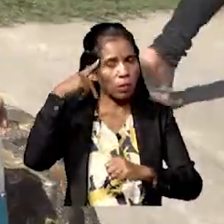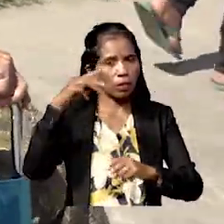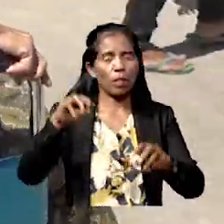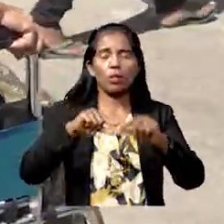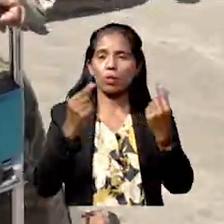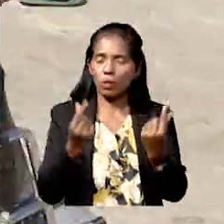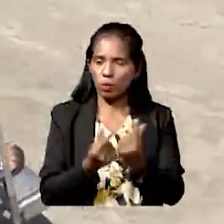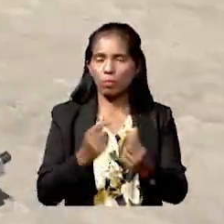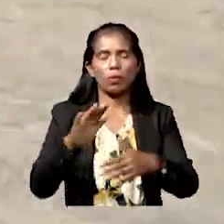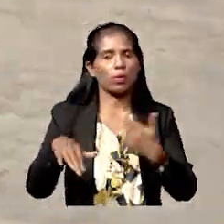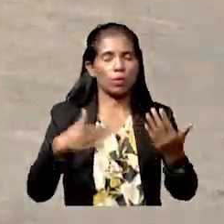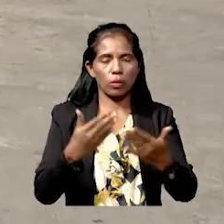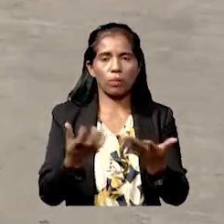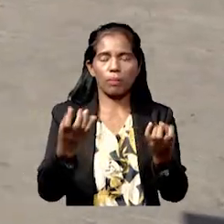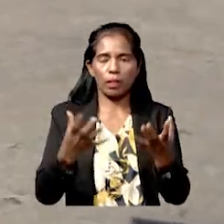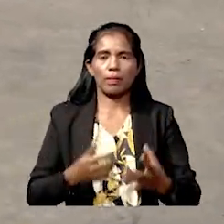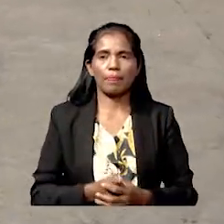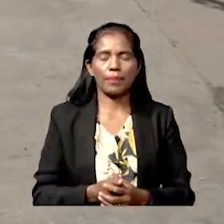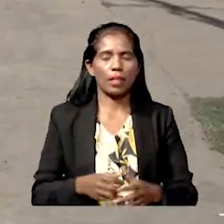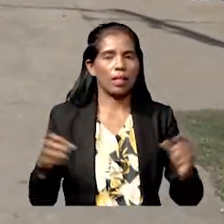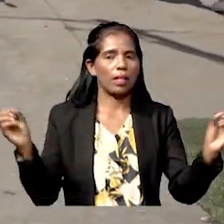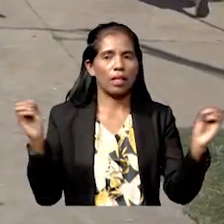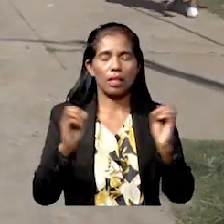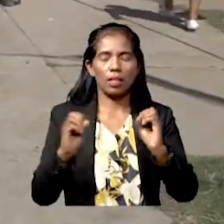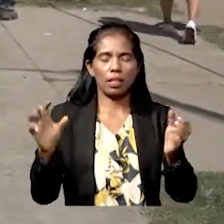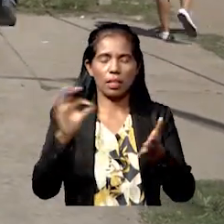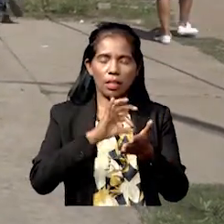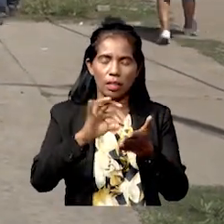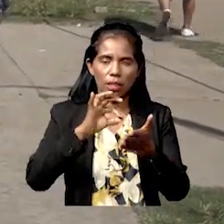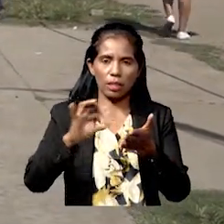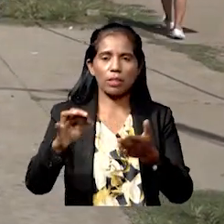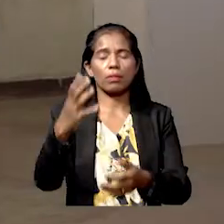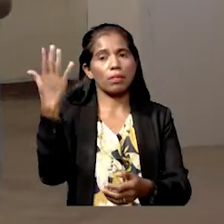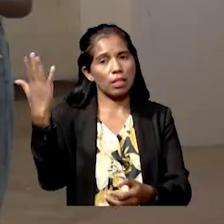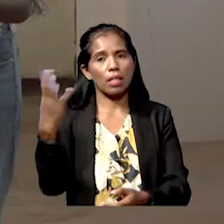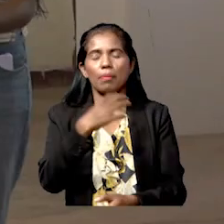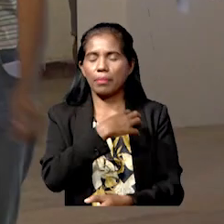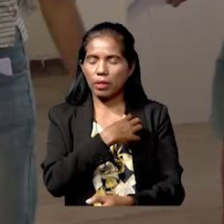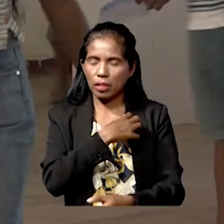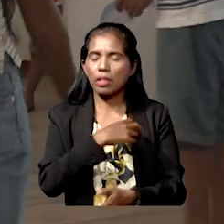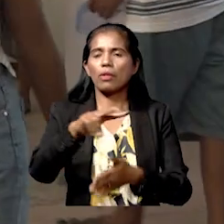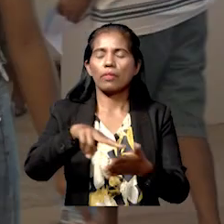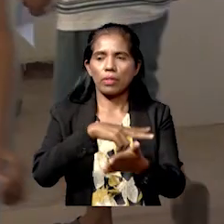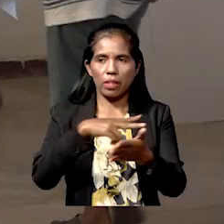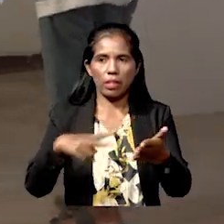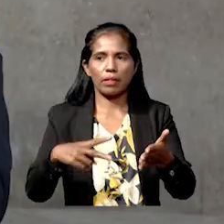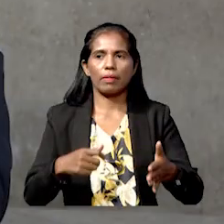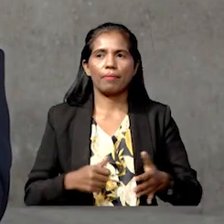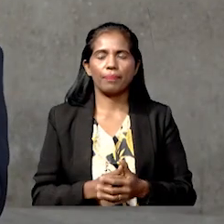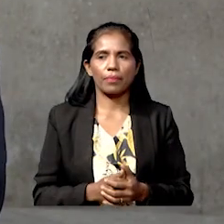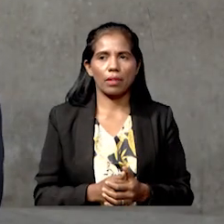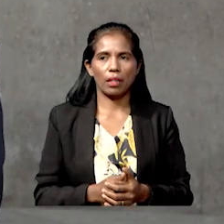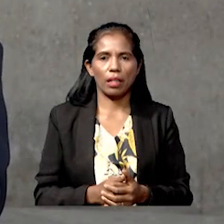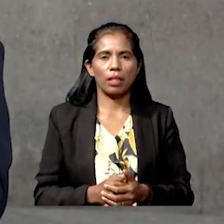movimentos, grupos da UEM, lá ia registro policial, violência Roma, comportamento